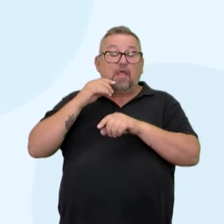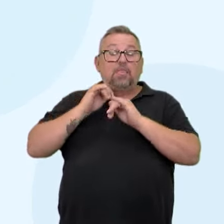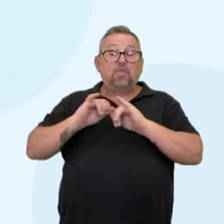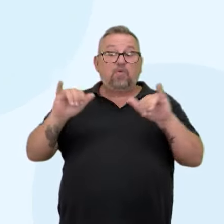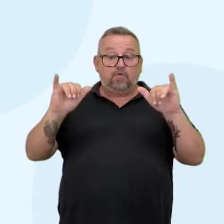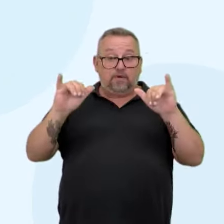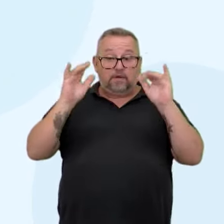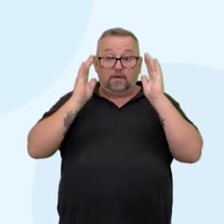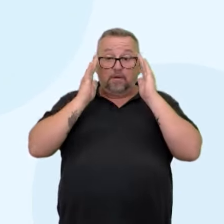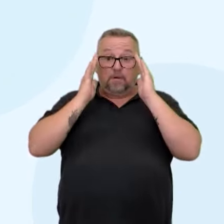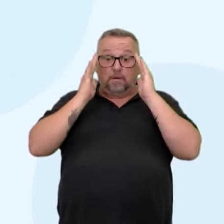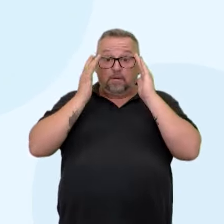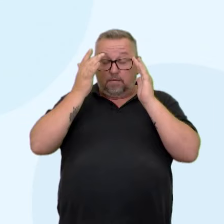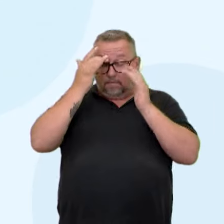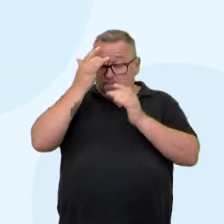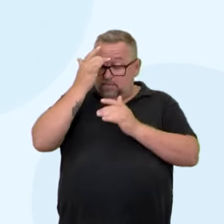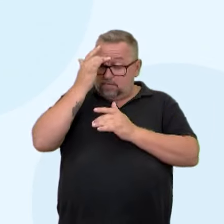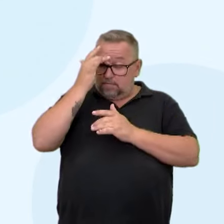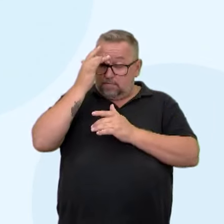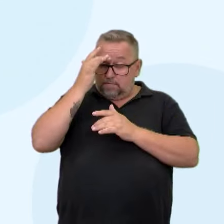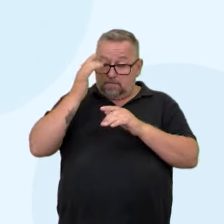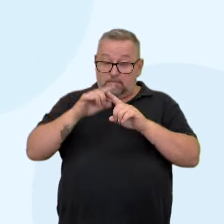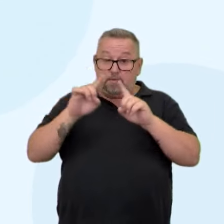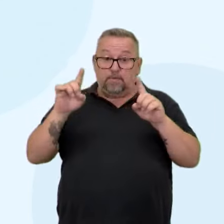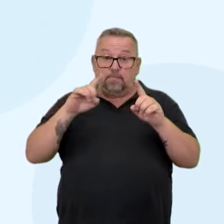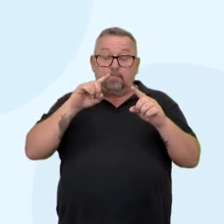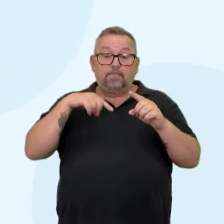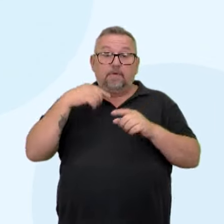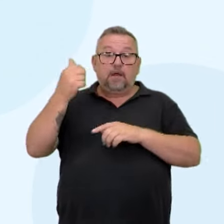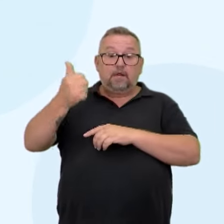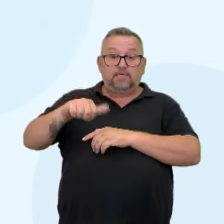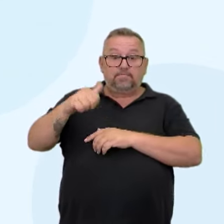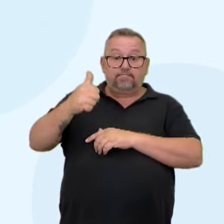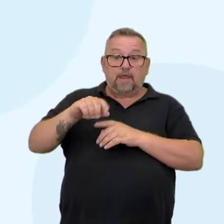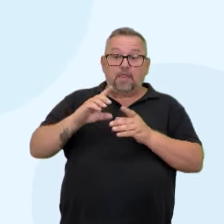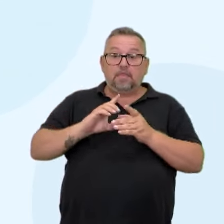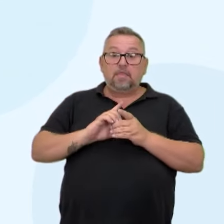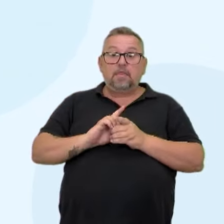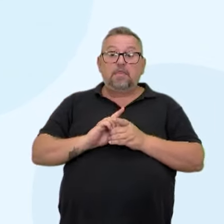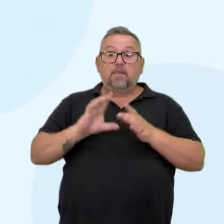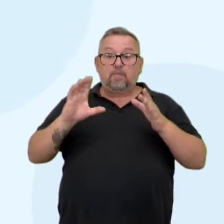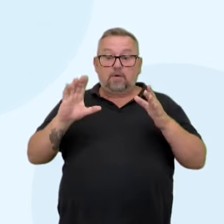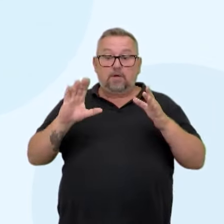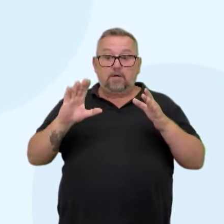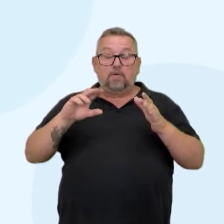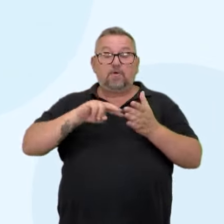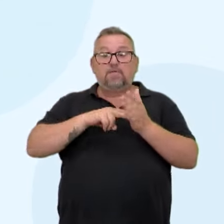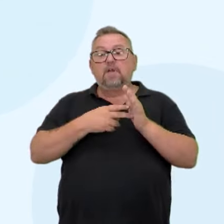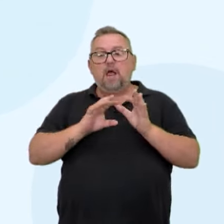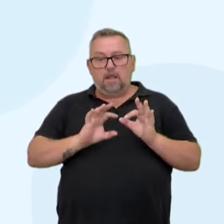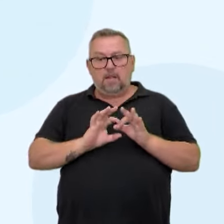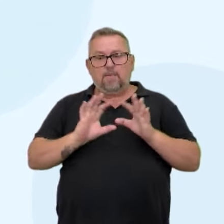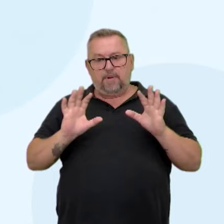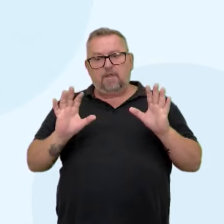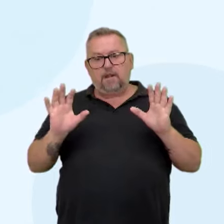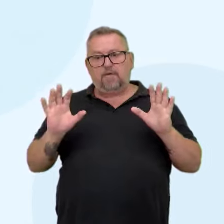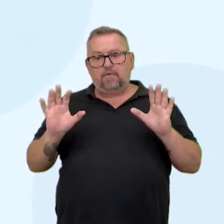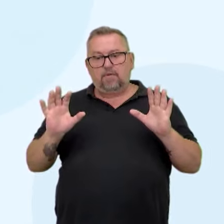funciona. Mas, entre outras, a função é de analisar a democratização. Então, isso foi muito falado nas aulas anteriores, ou